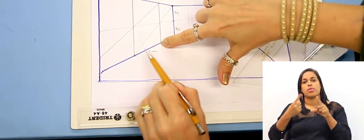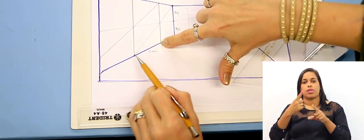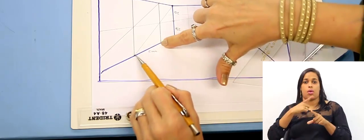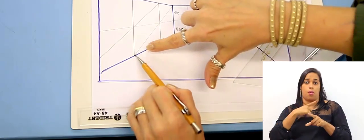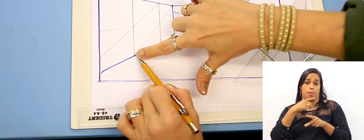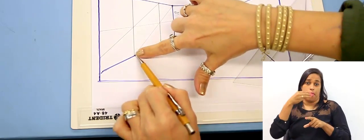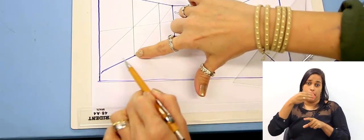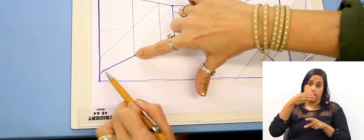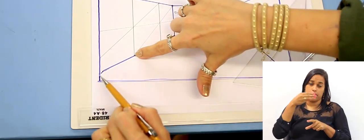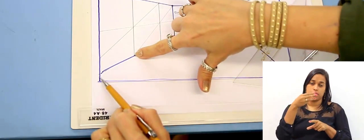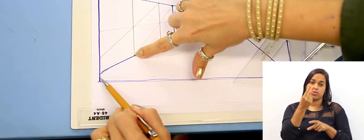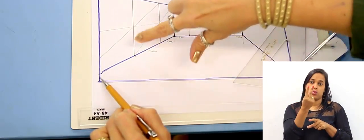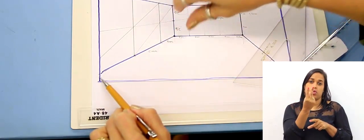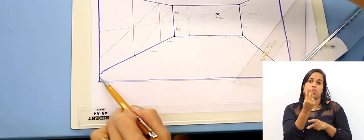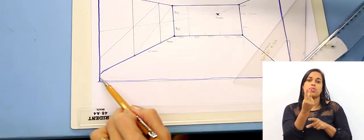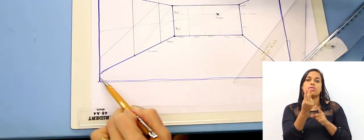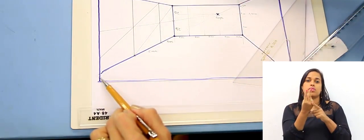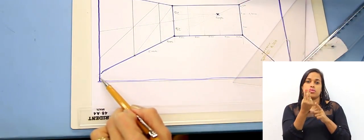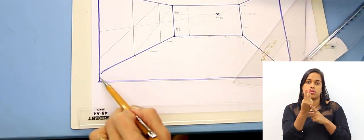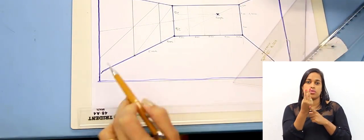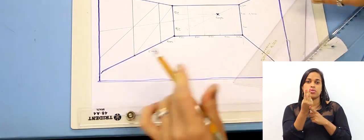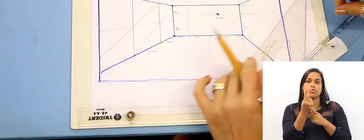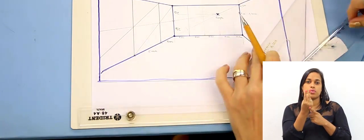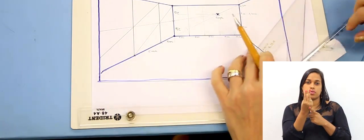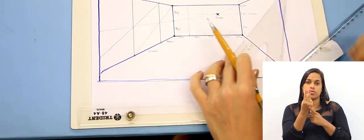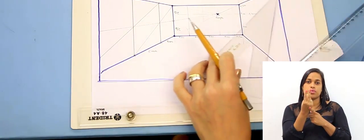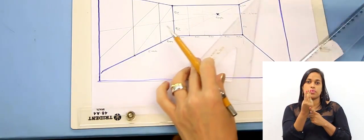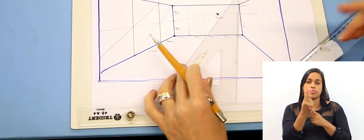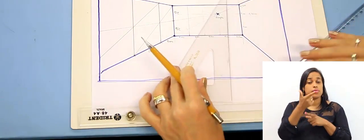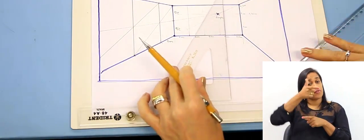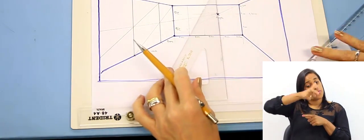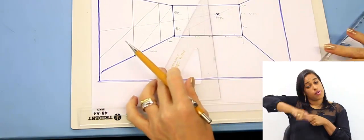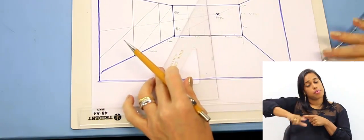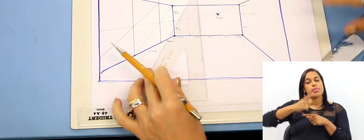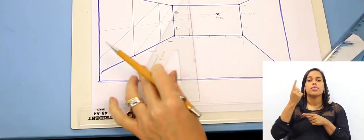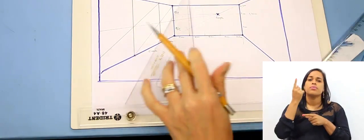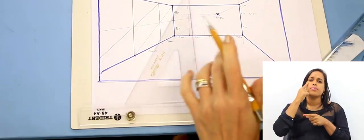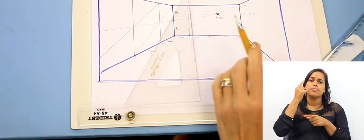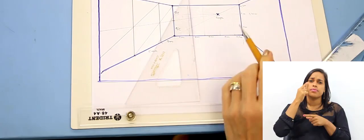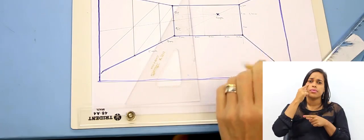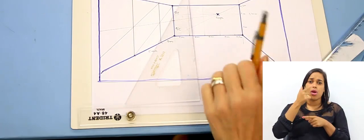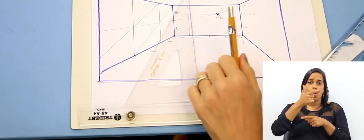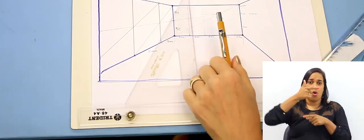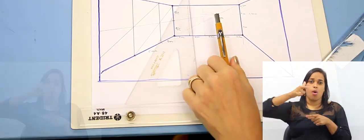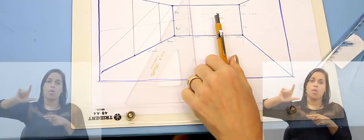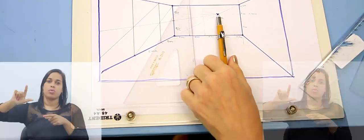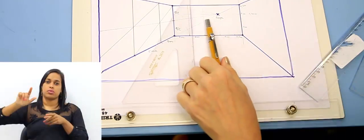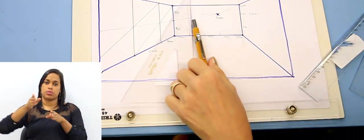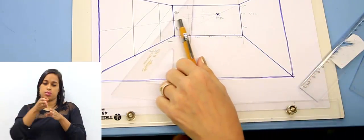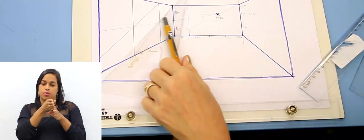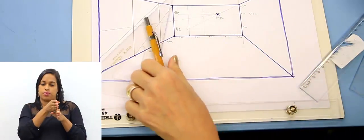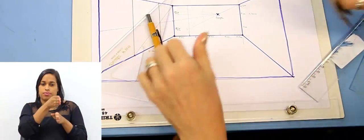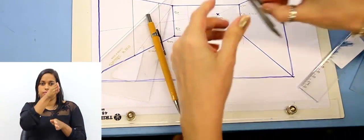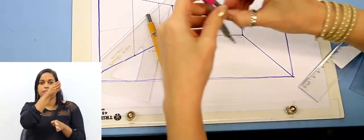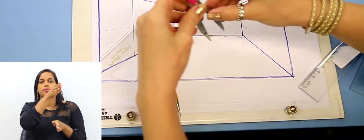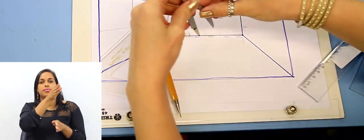metro, 2 e o 3º metro fora da fuga, tá? Vou repetir o raciocínio aqui para o outro